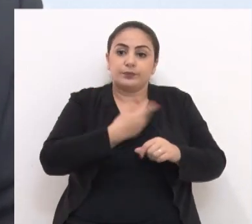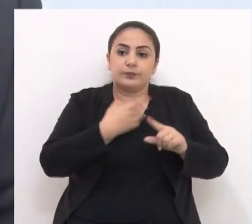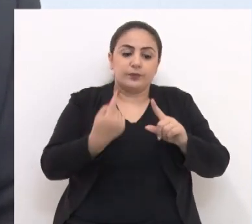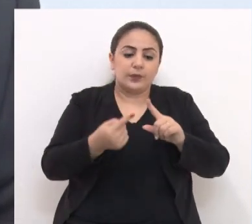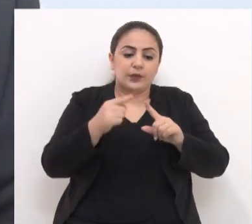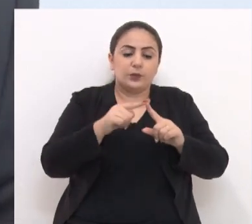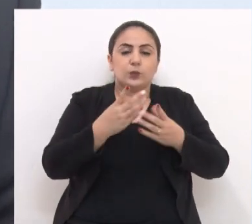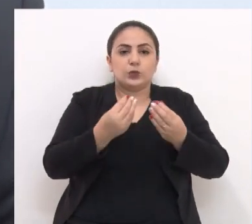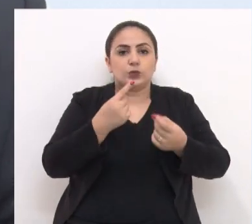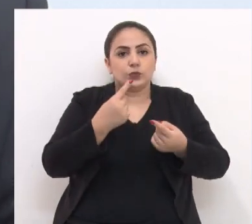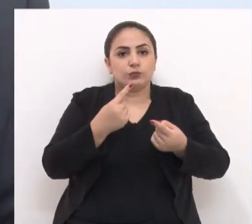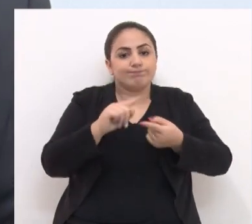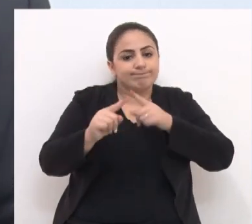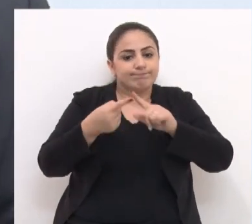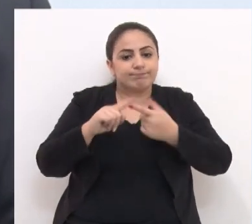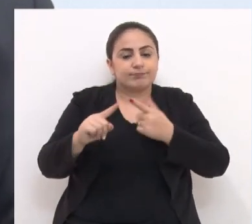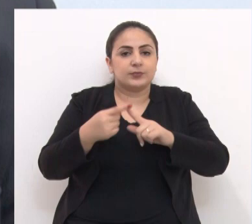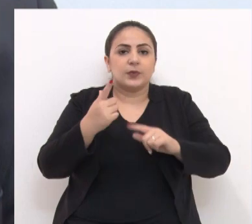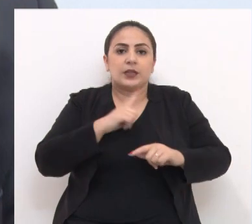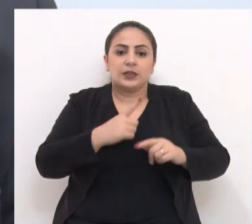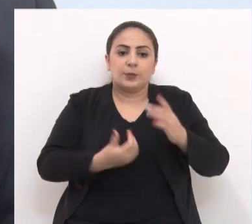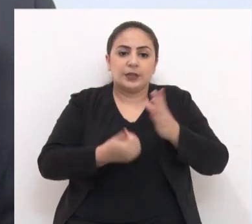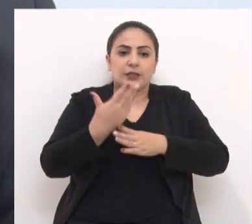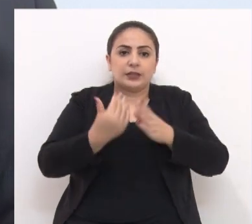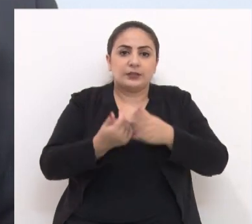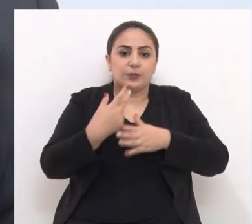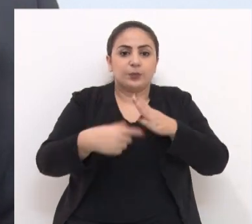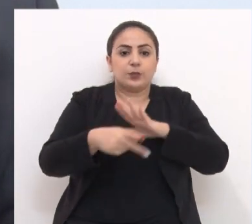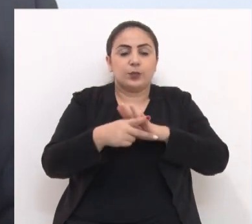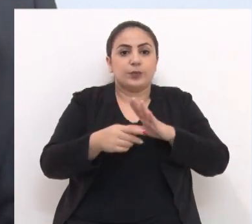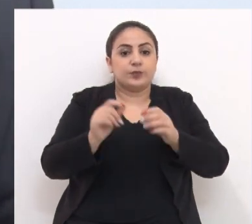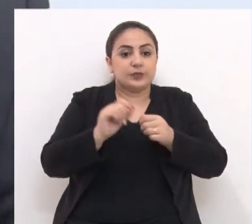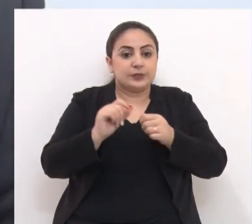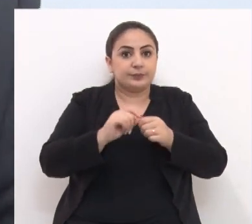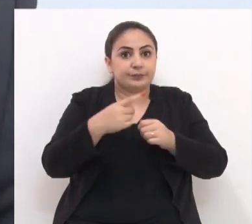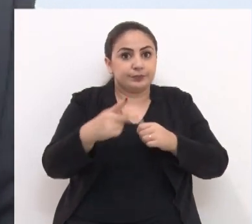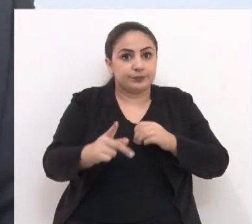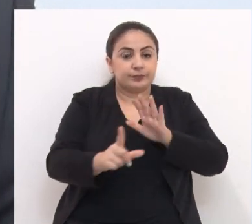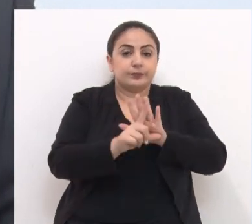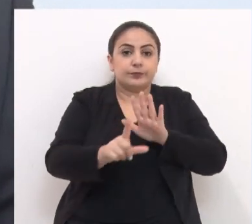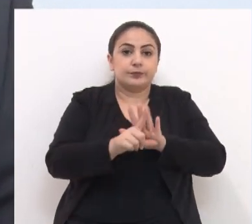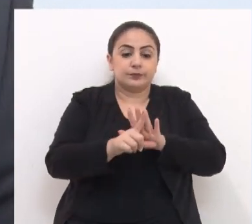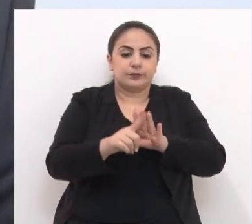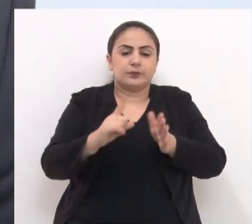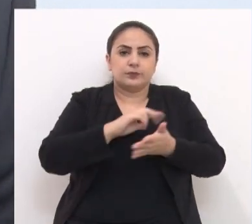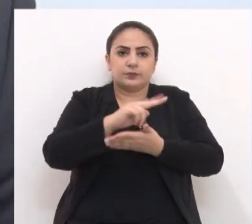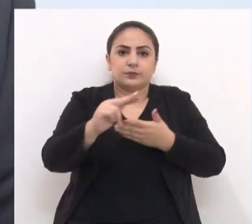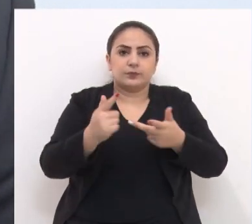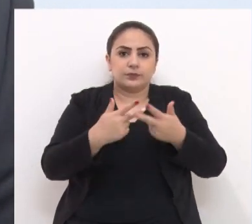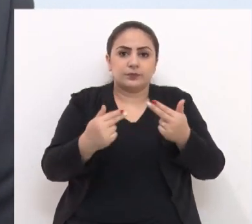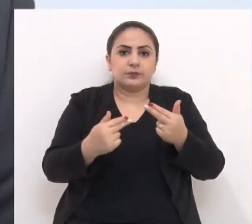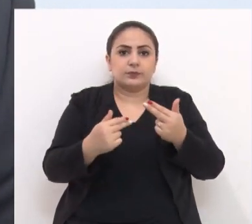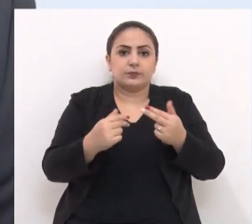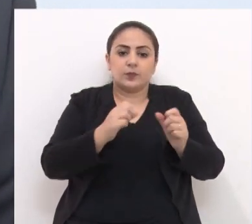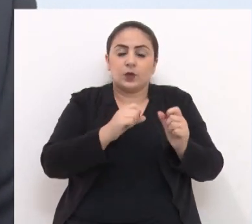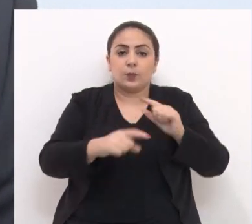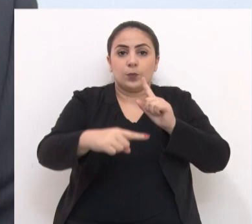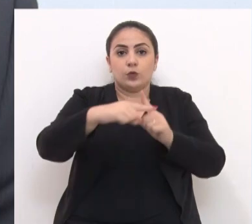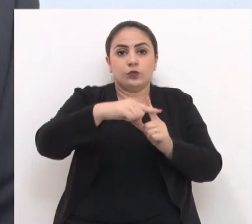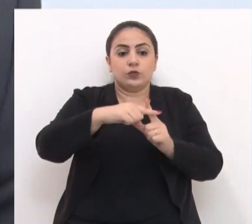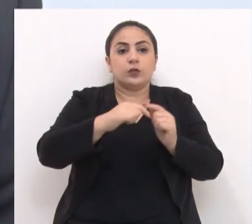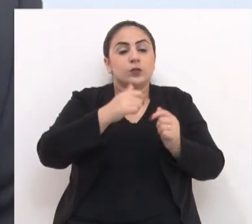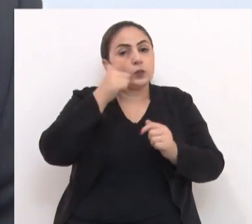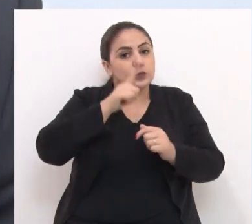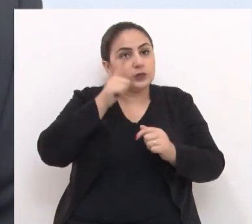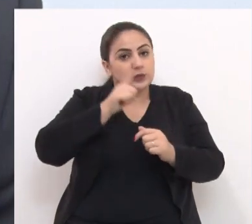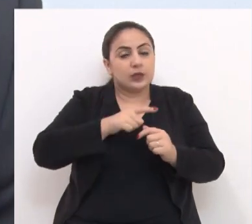Então essa é a nossa intenção, através de muito diálogo, chegar a um denominador comum e fazer com que essa legislação, que tem vários pontos que são positivos aos